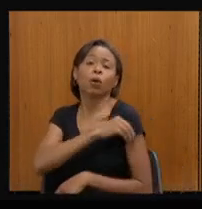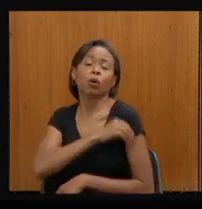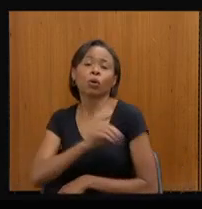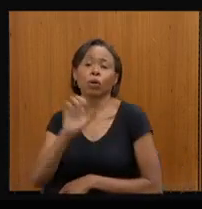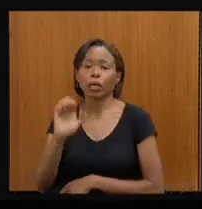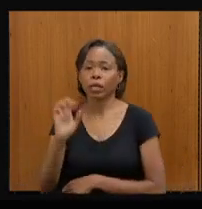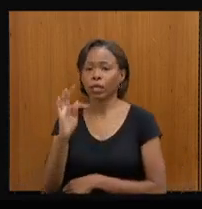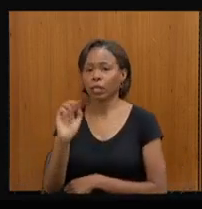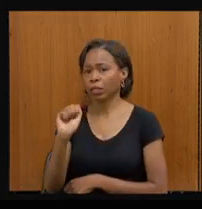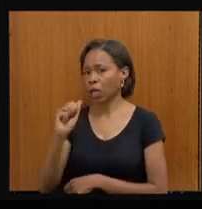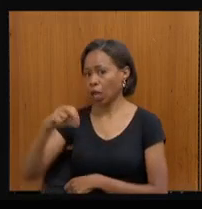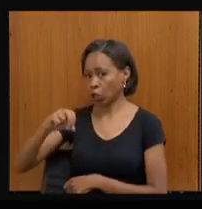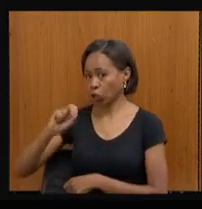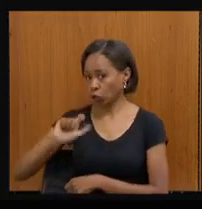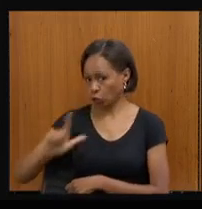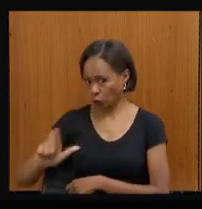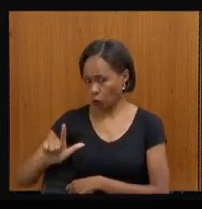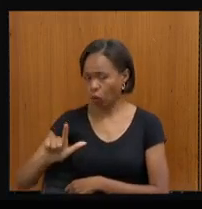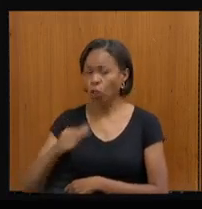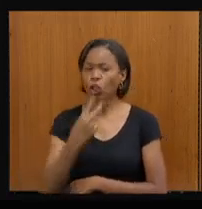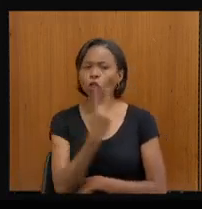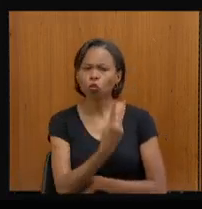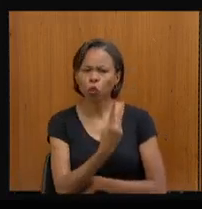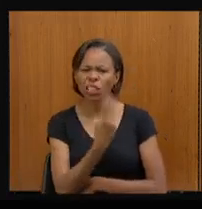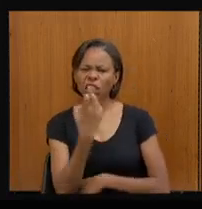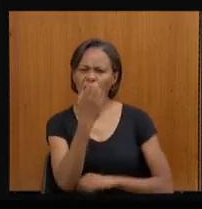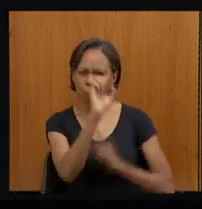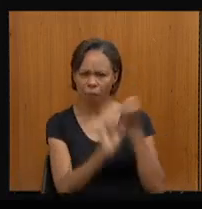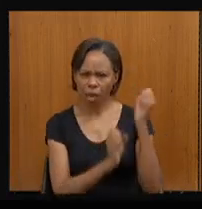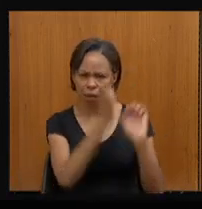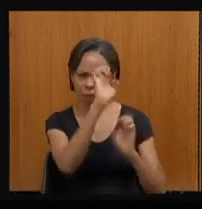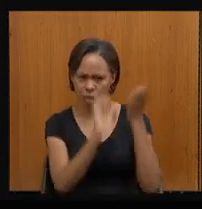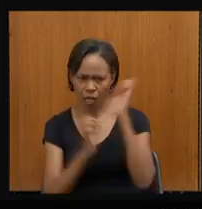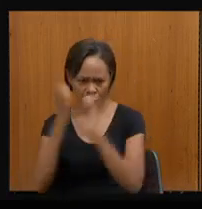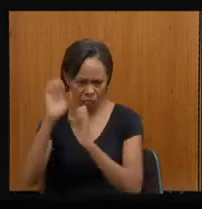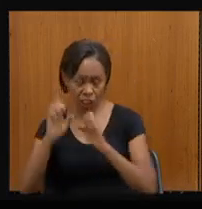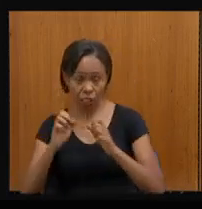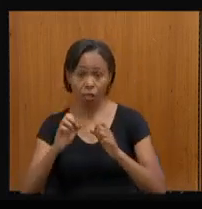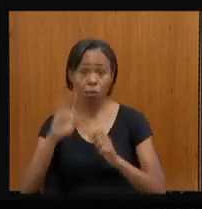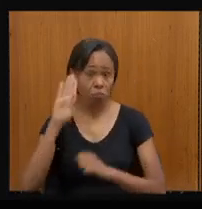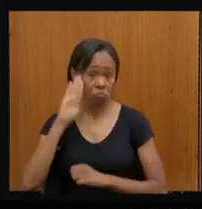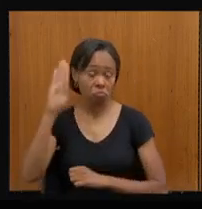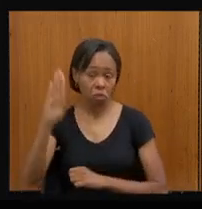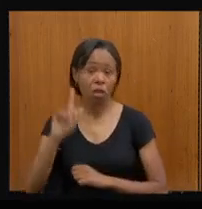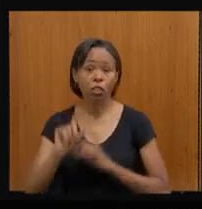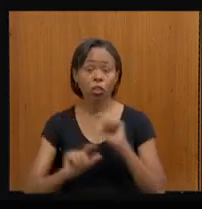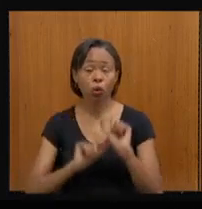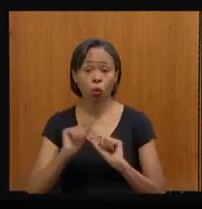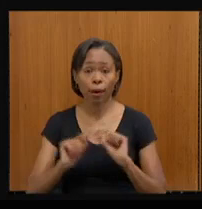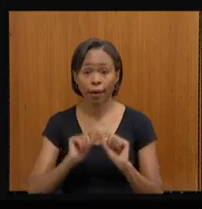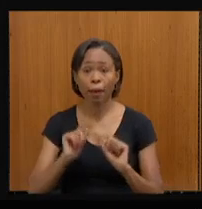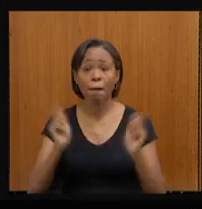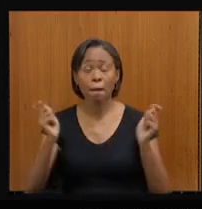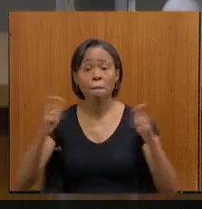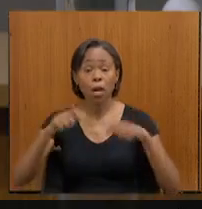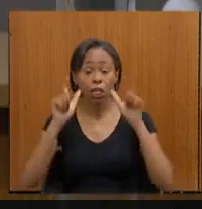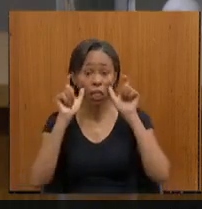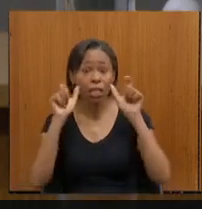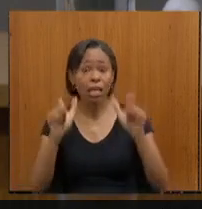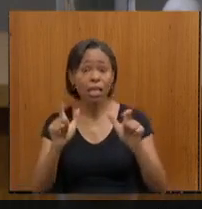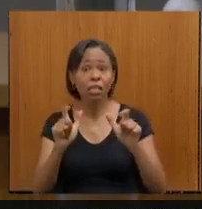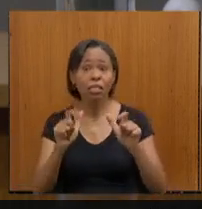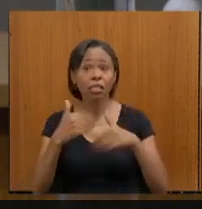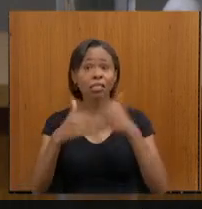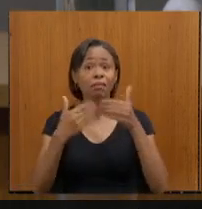duas empresas grandes a fogos vaga nem a Bosch Já lançaram o interesse em desenvolver as células combustíveis